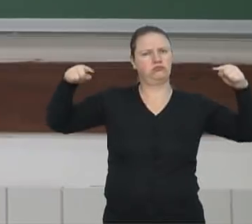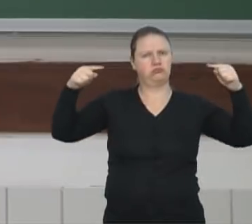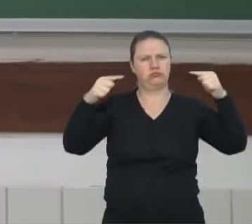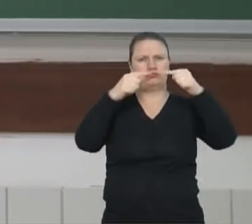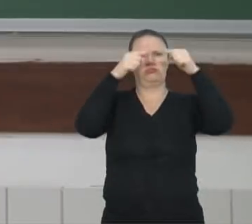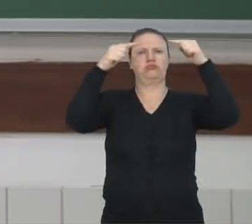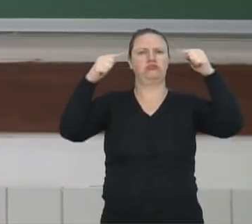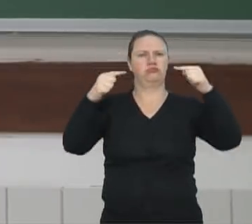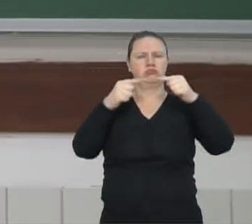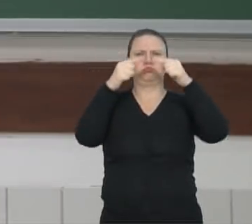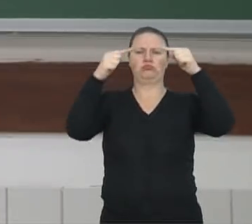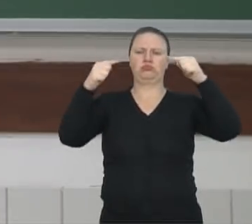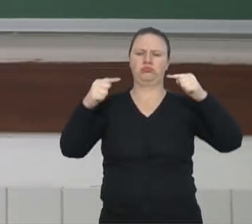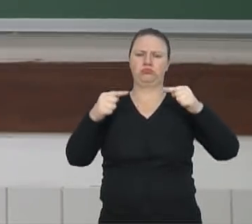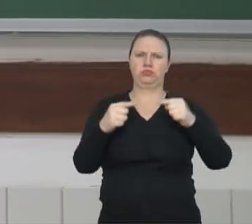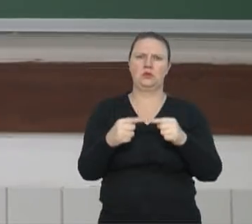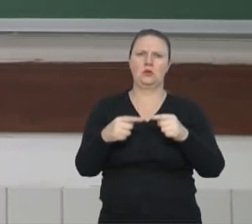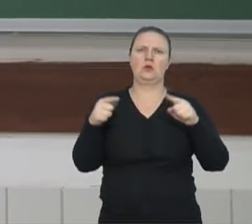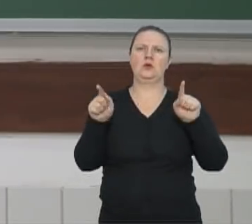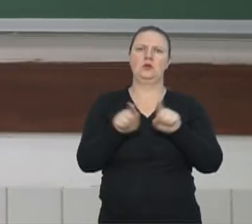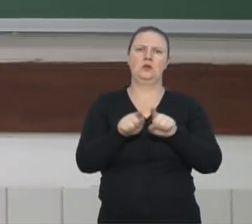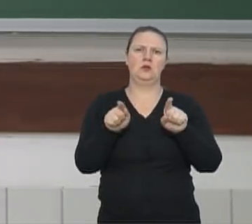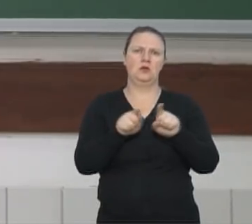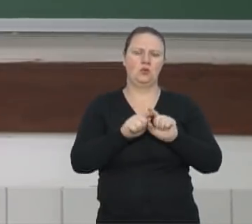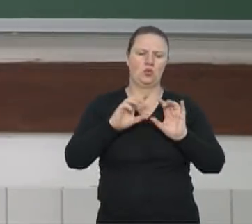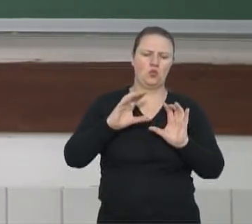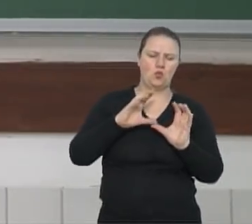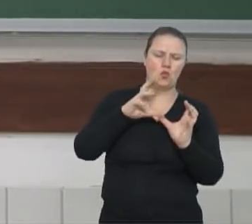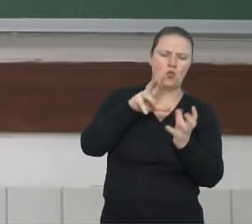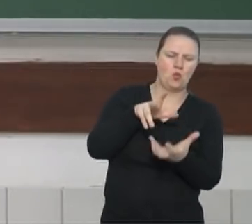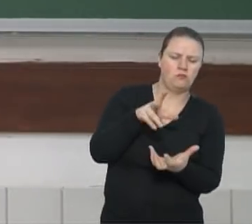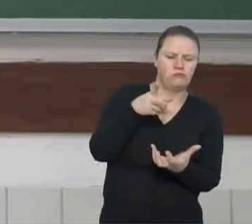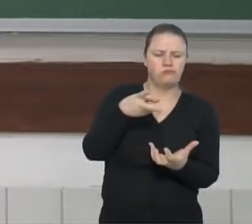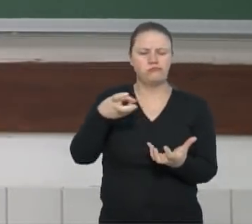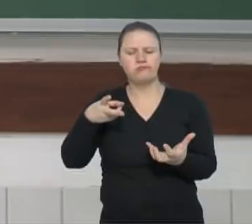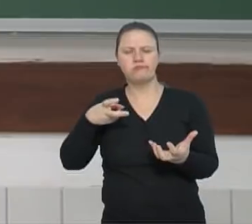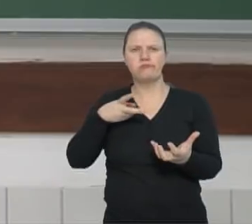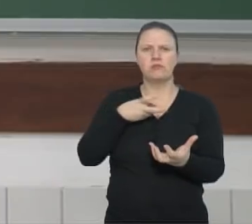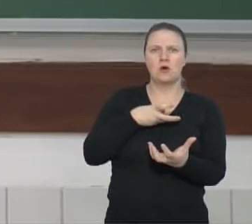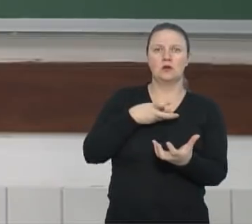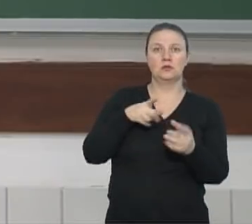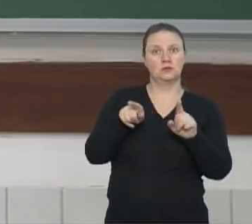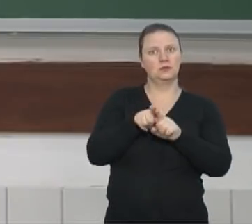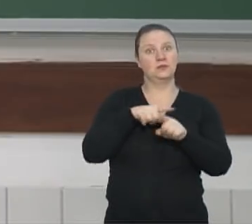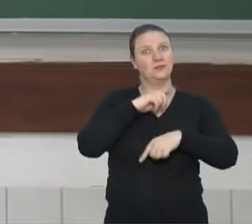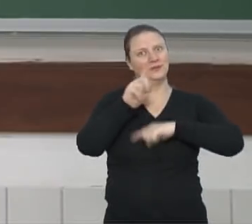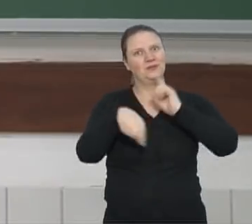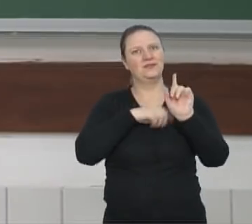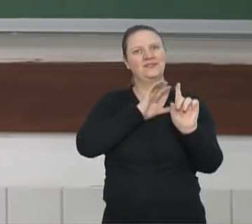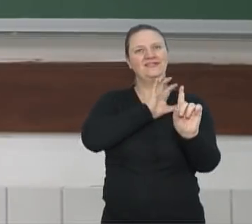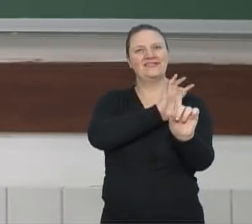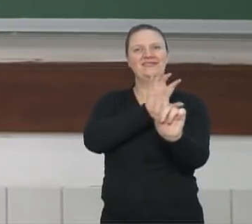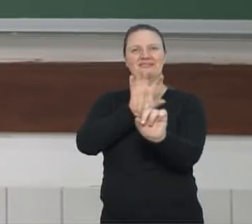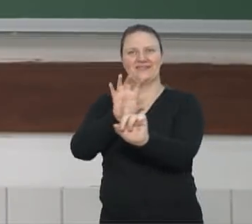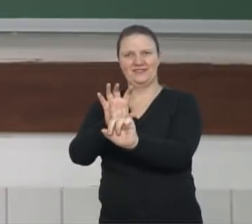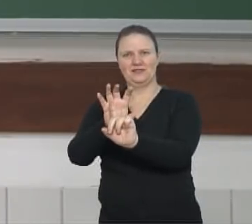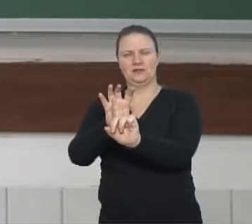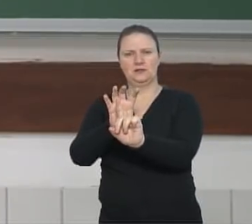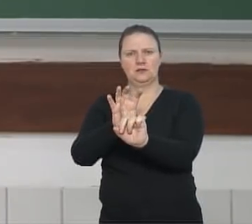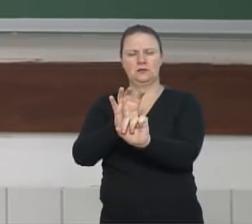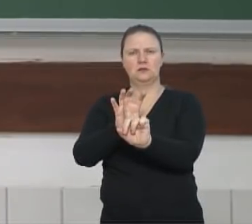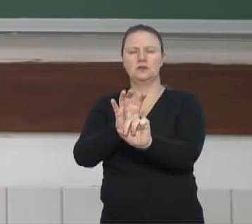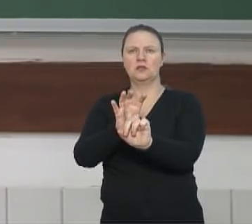certinha, correta, uma bagagem de mundo minha, né? Para convencê-los. Perfeito? Então, veja,